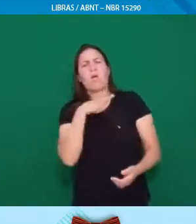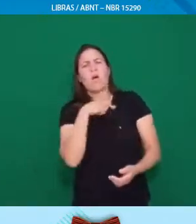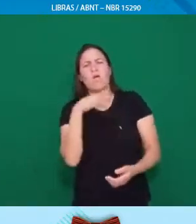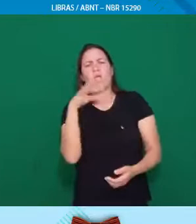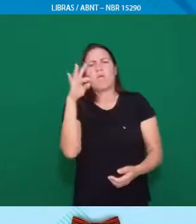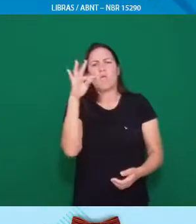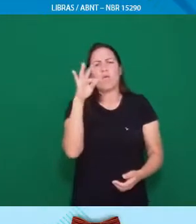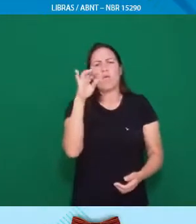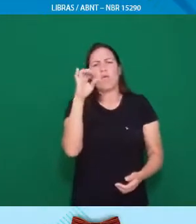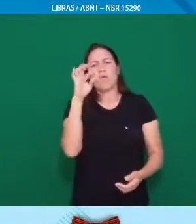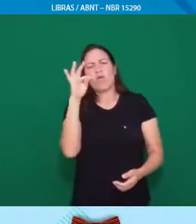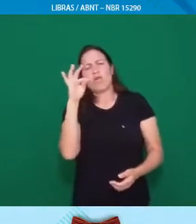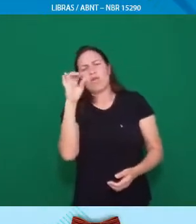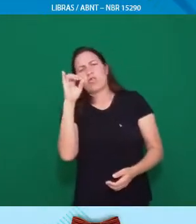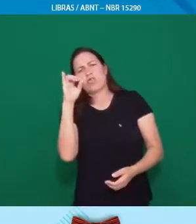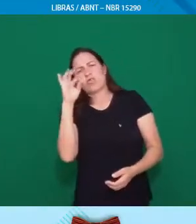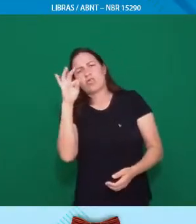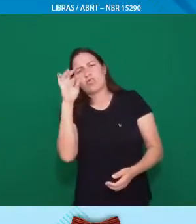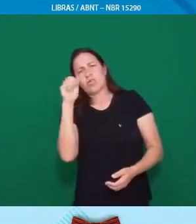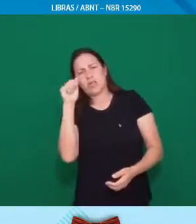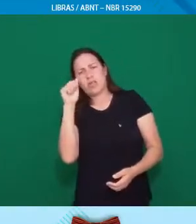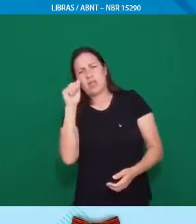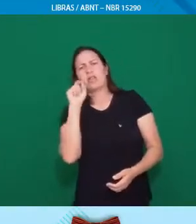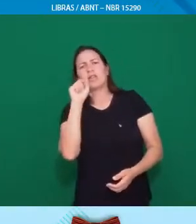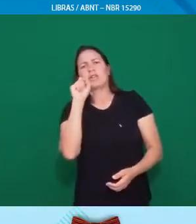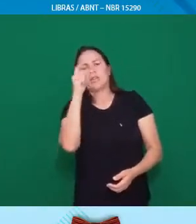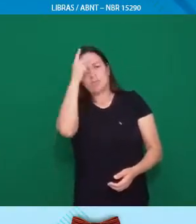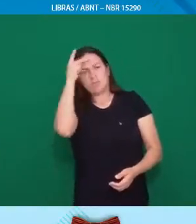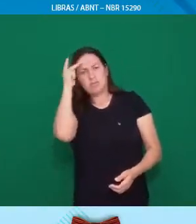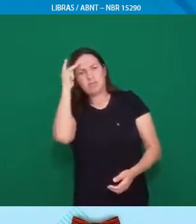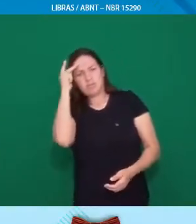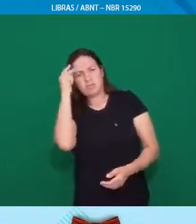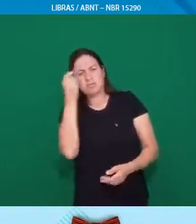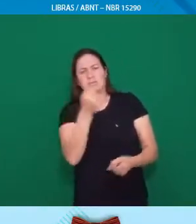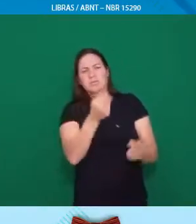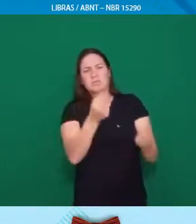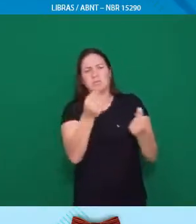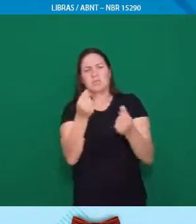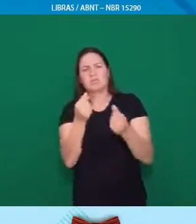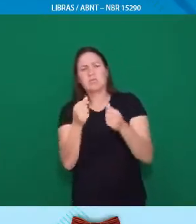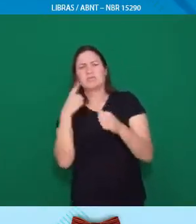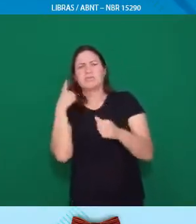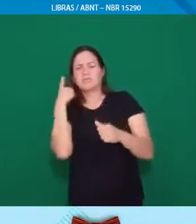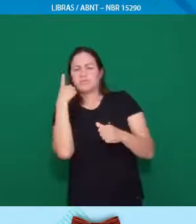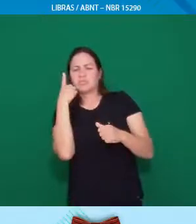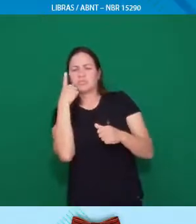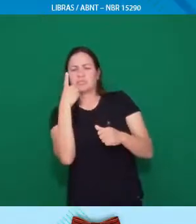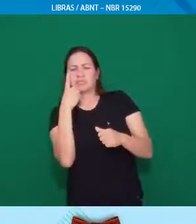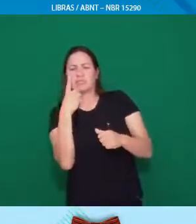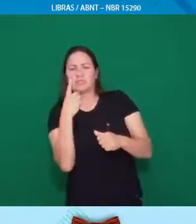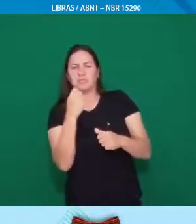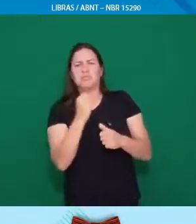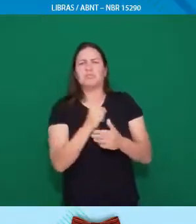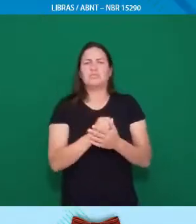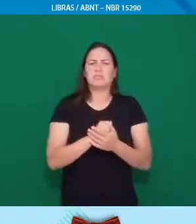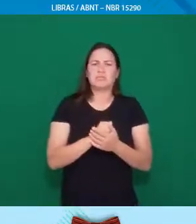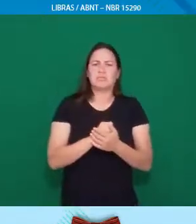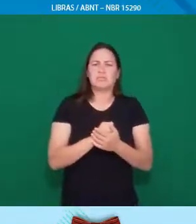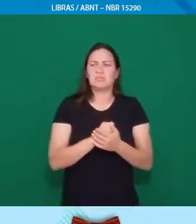qual tinta faz parte 1 de quem são essas pessoas são médicos advogados dentista